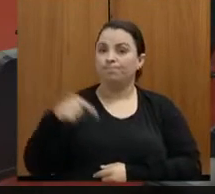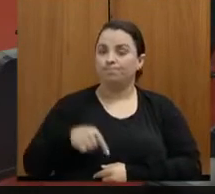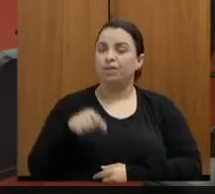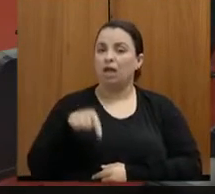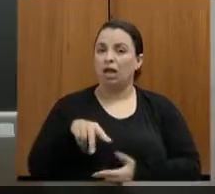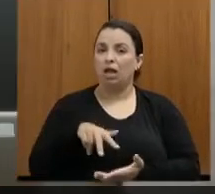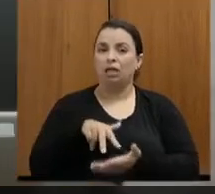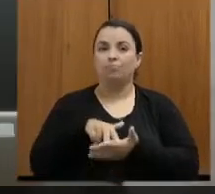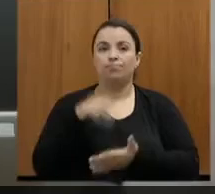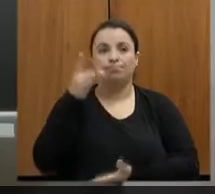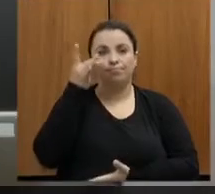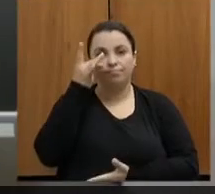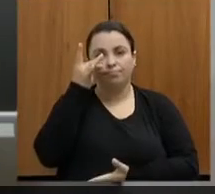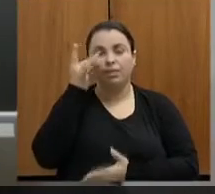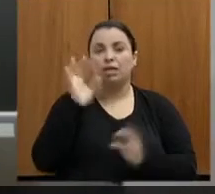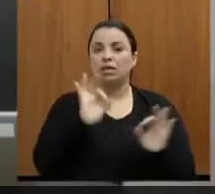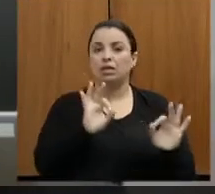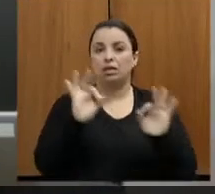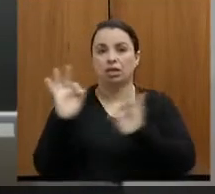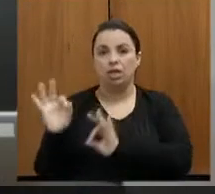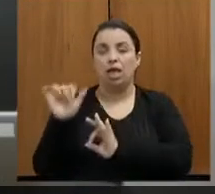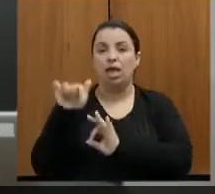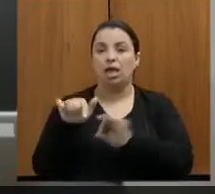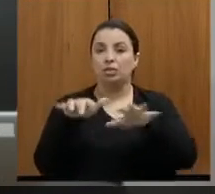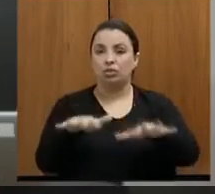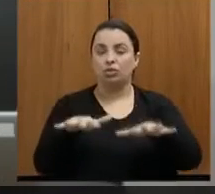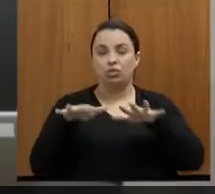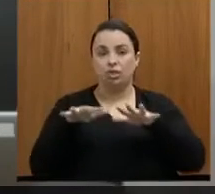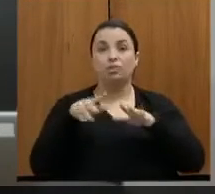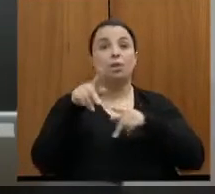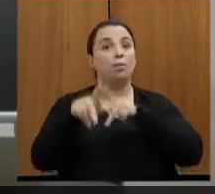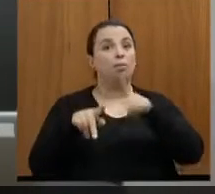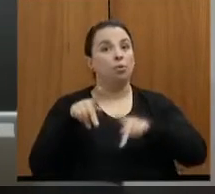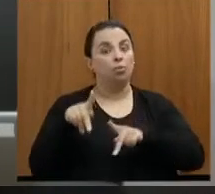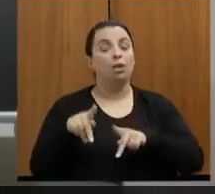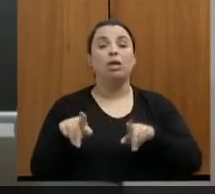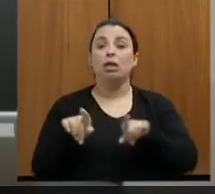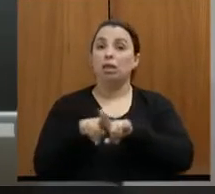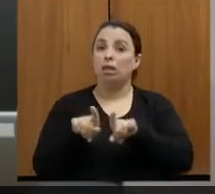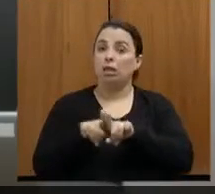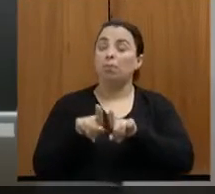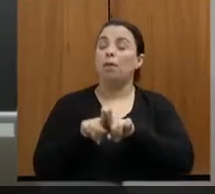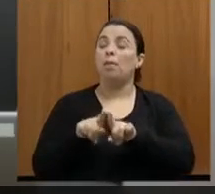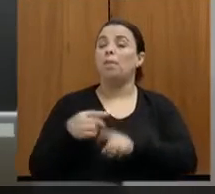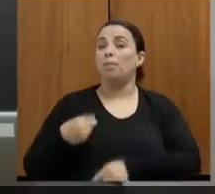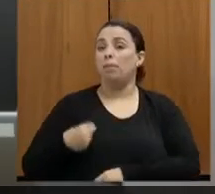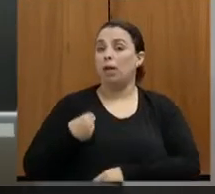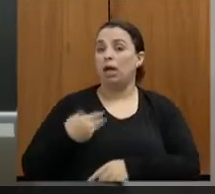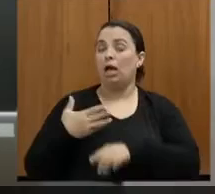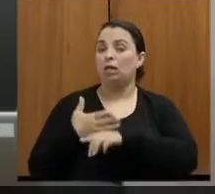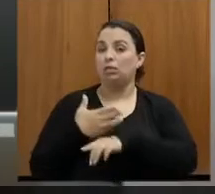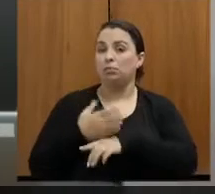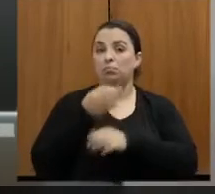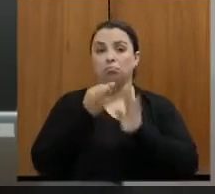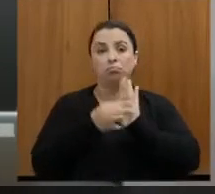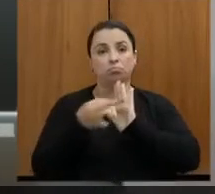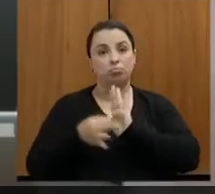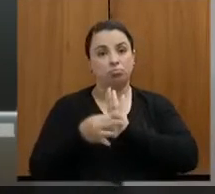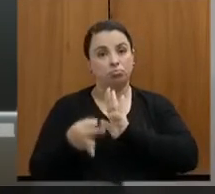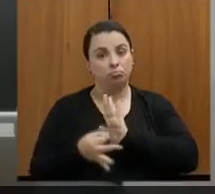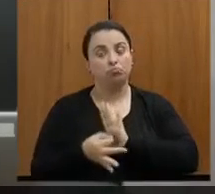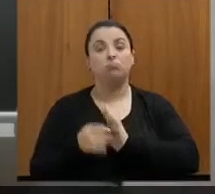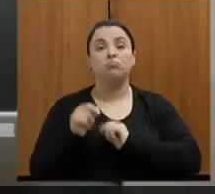assistir essa audiência pública e participar dela também, que é uma